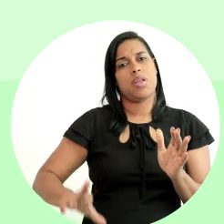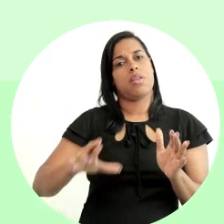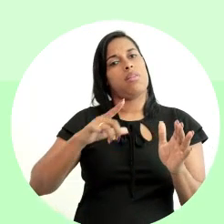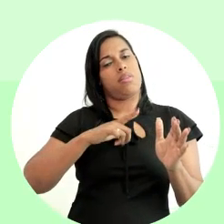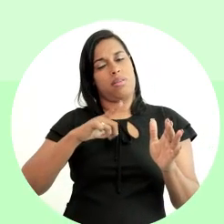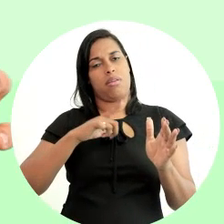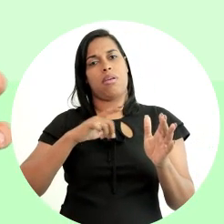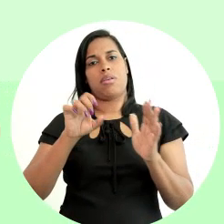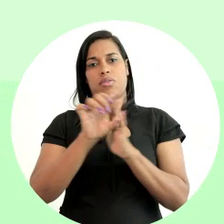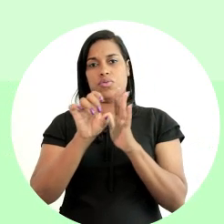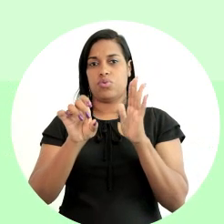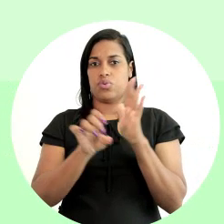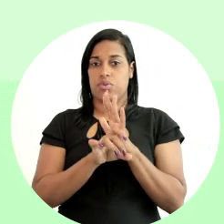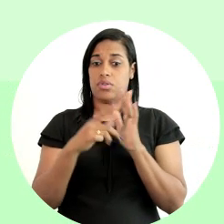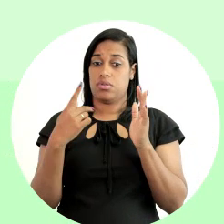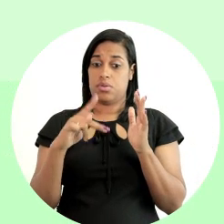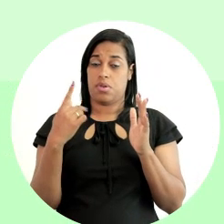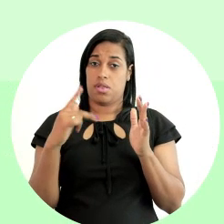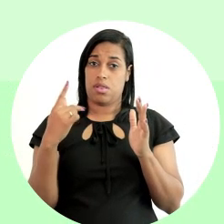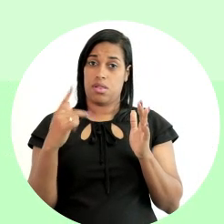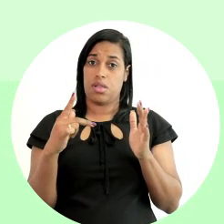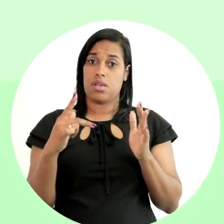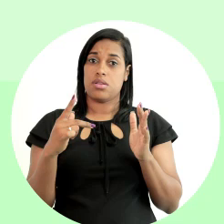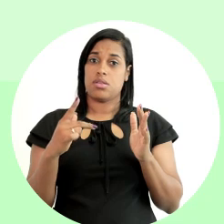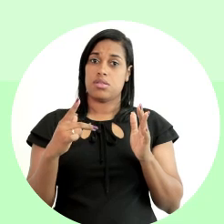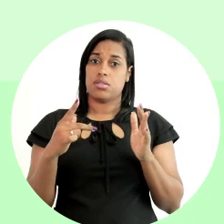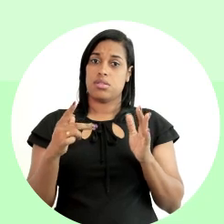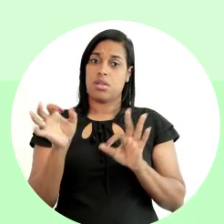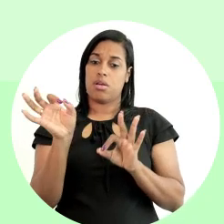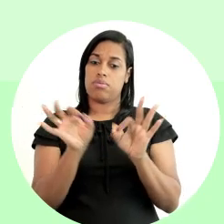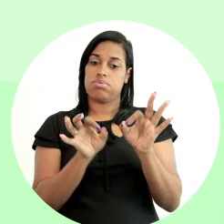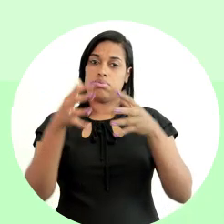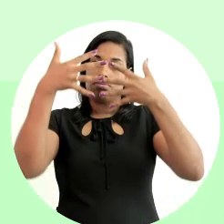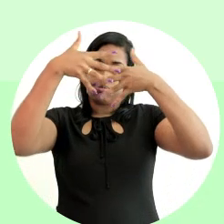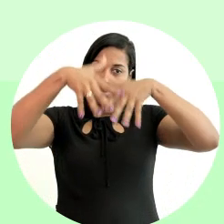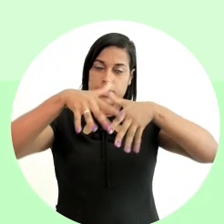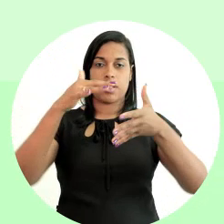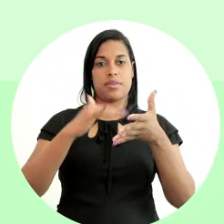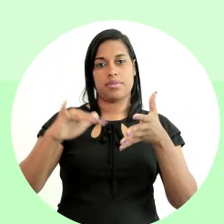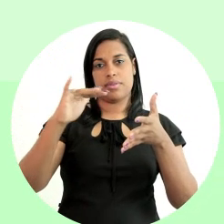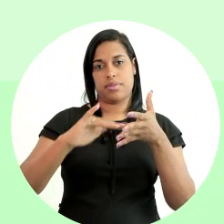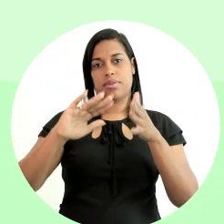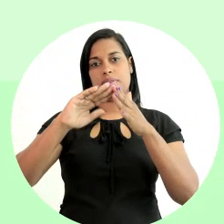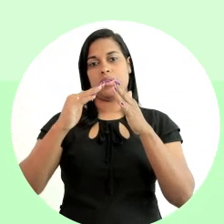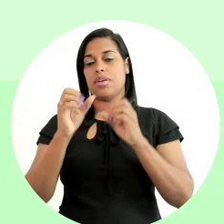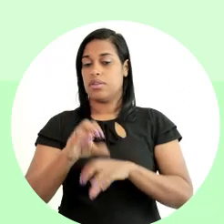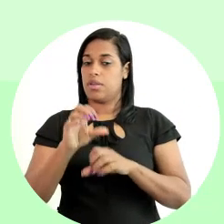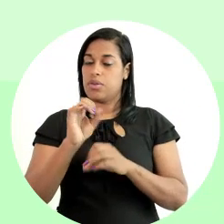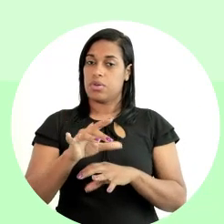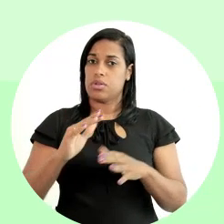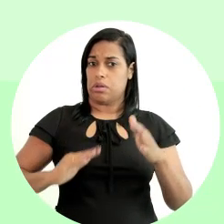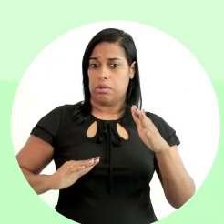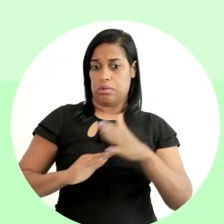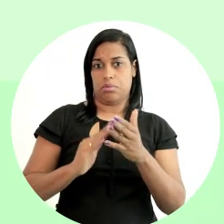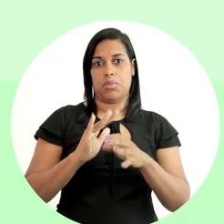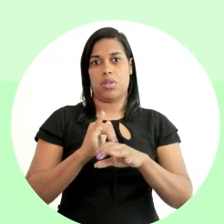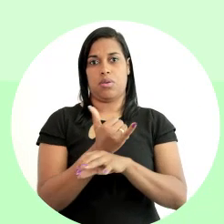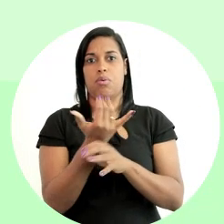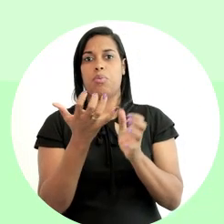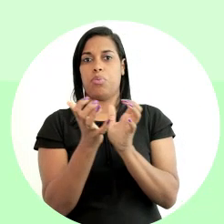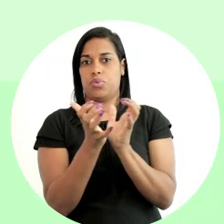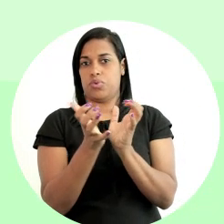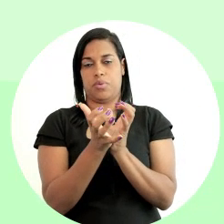há a estruturação desse organograma que é a Secretaria de Educação, que não se limita a um